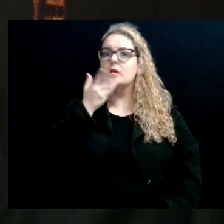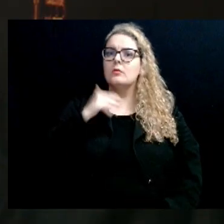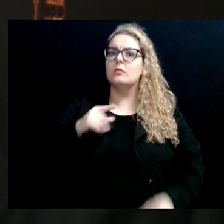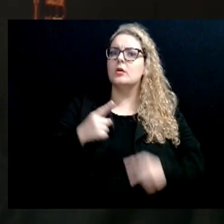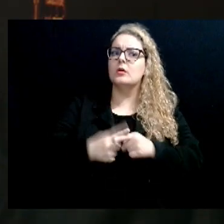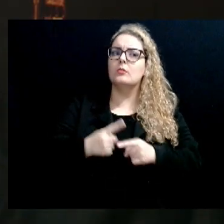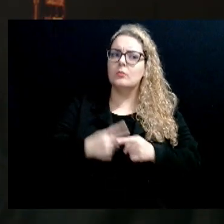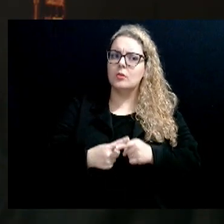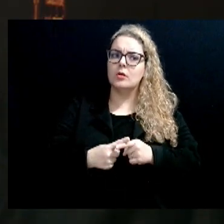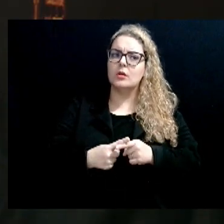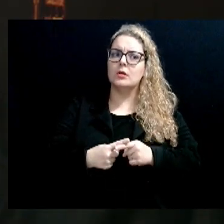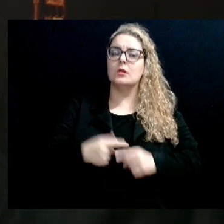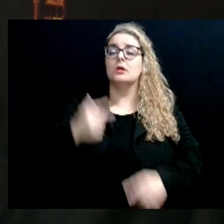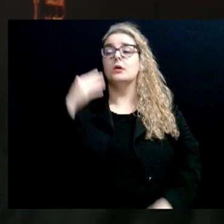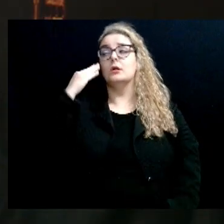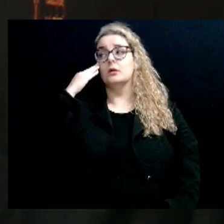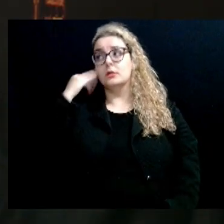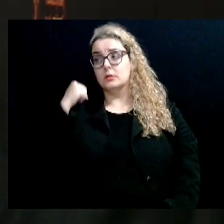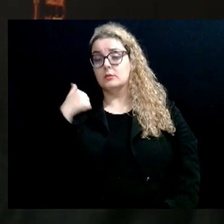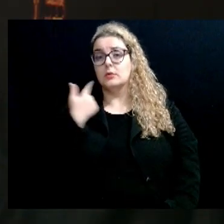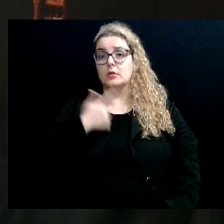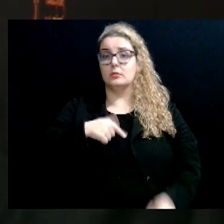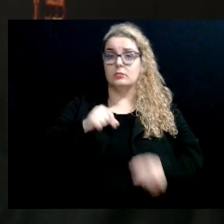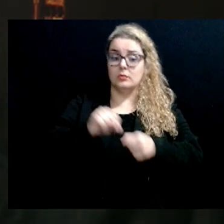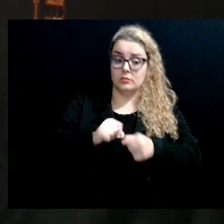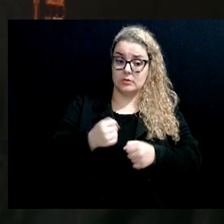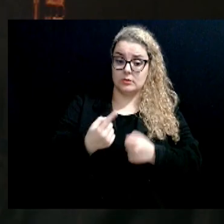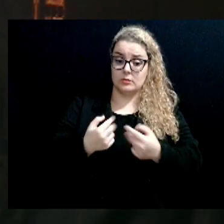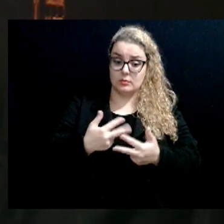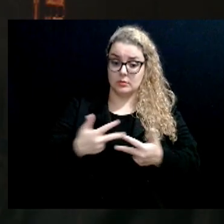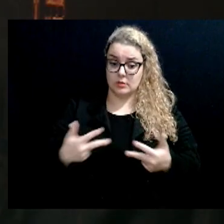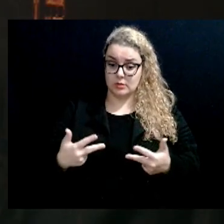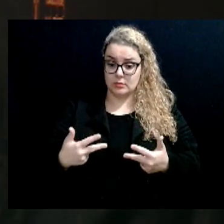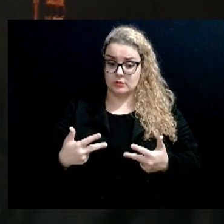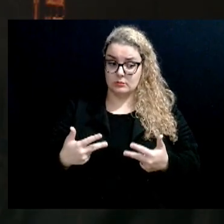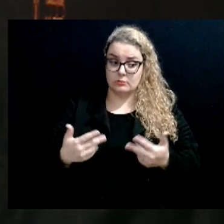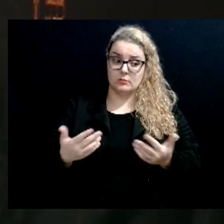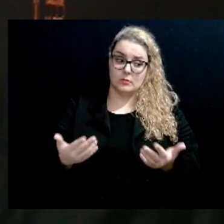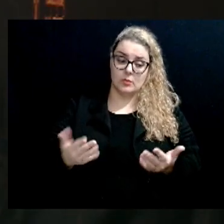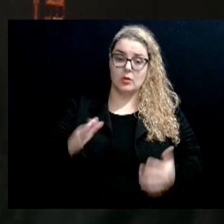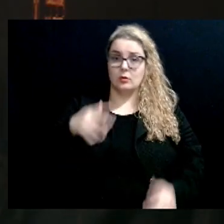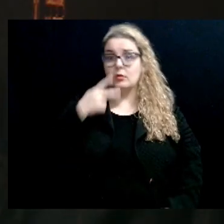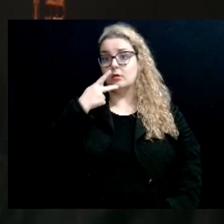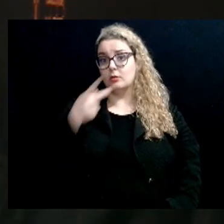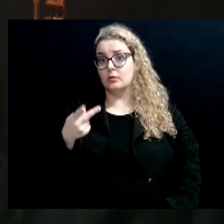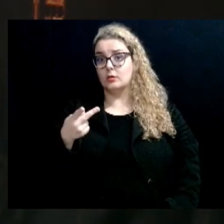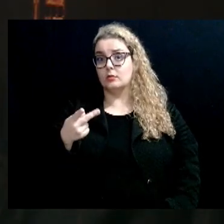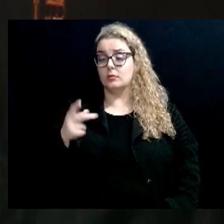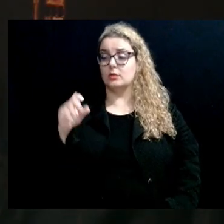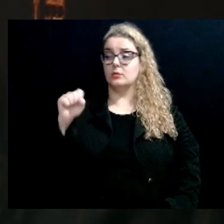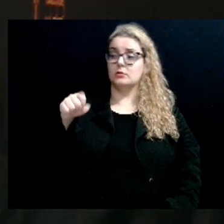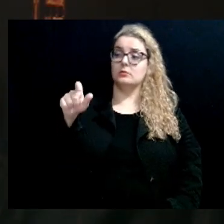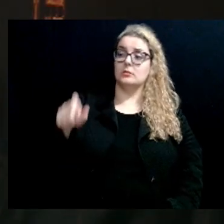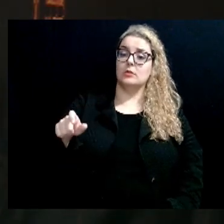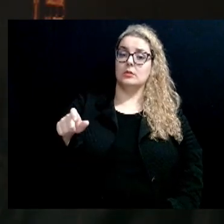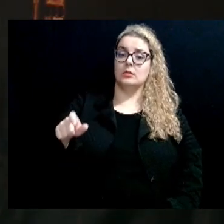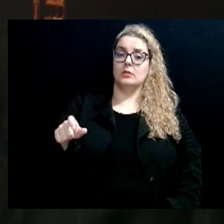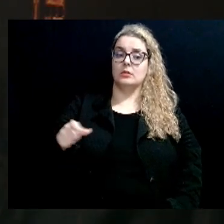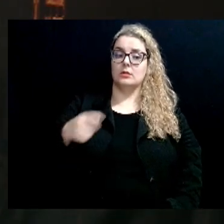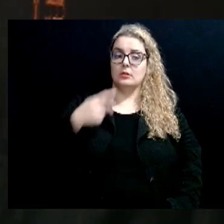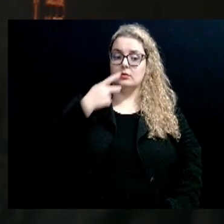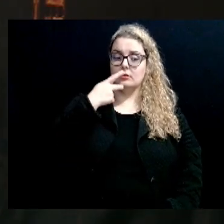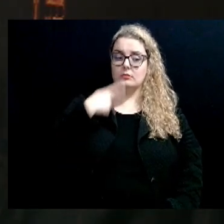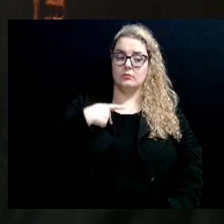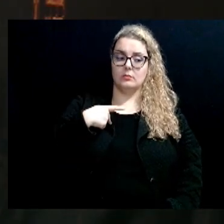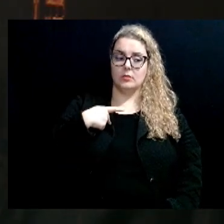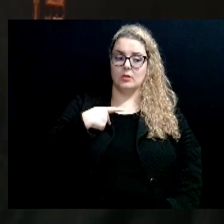sabe que nós estamos fazendo algo? É assim, quando eu digo sim para o outro, eu estou dizendo não para mim. E mesmo assim,